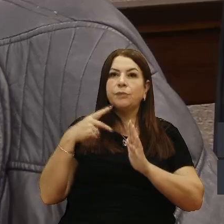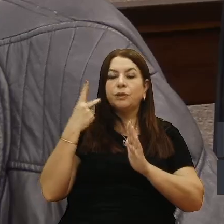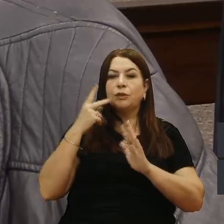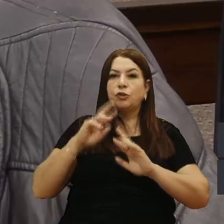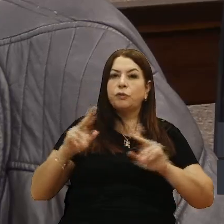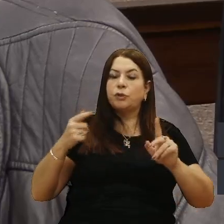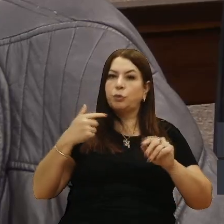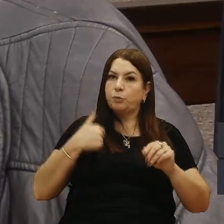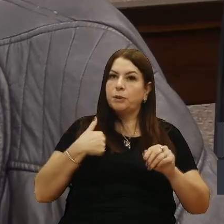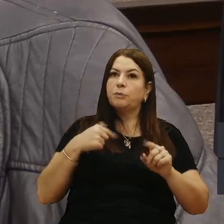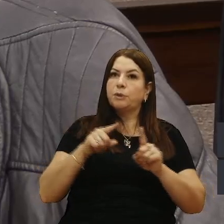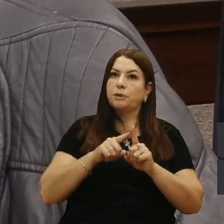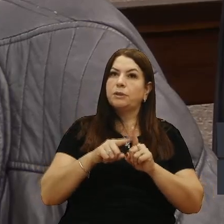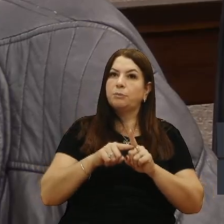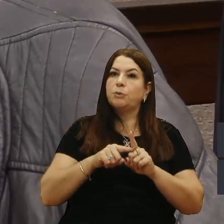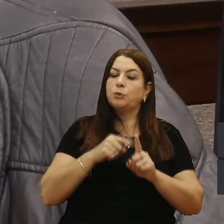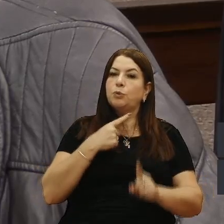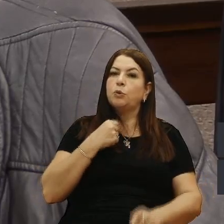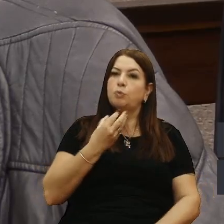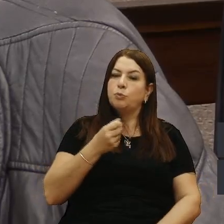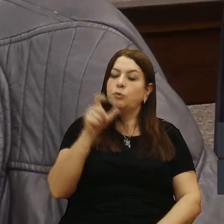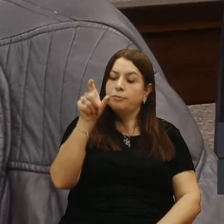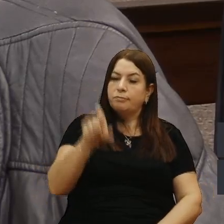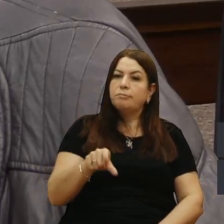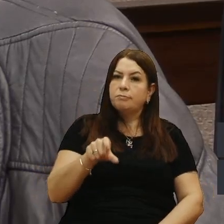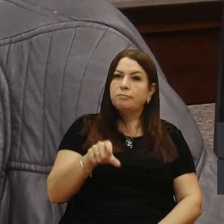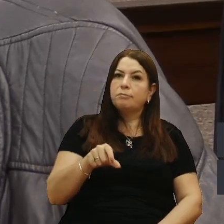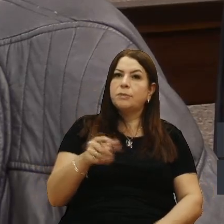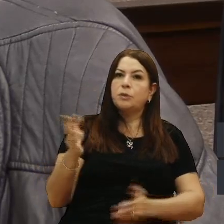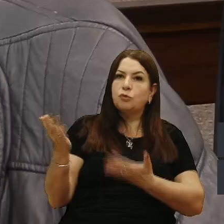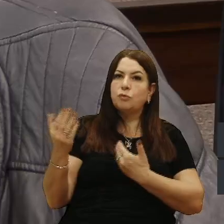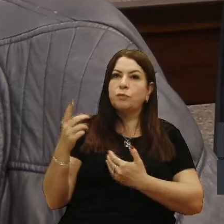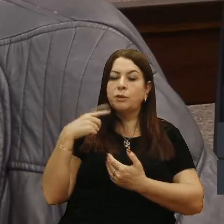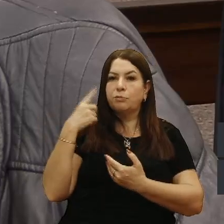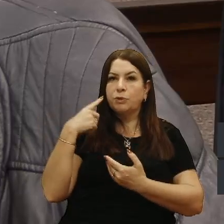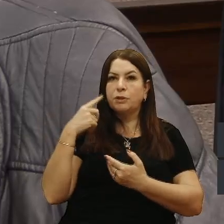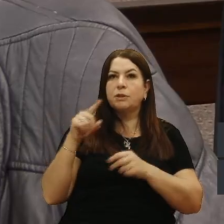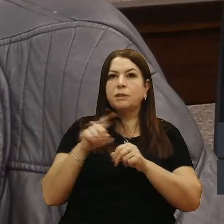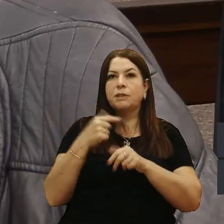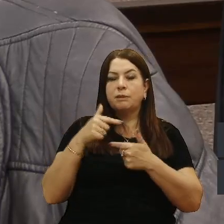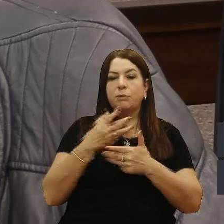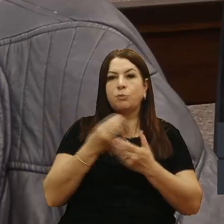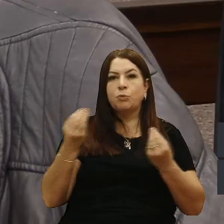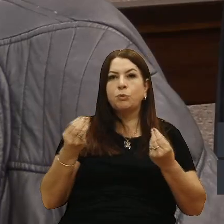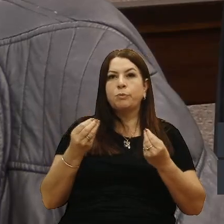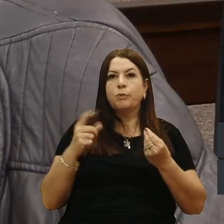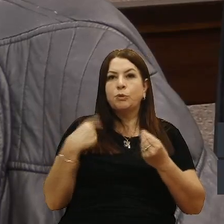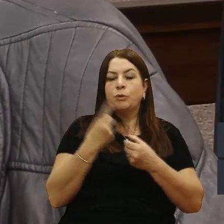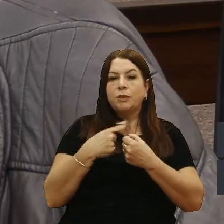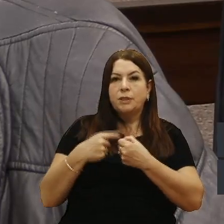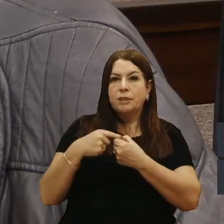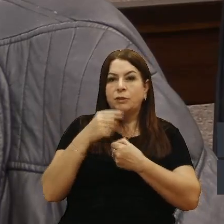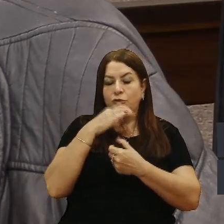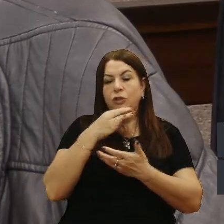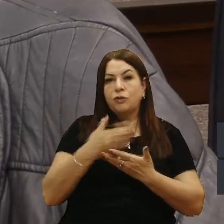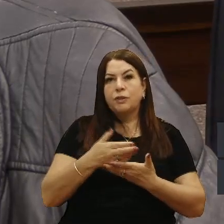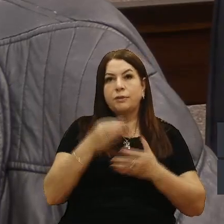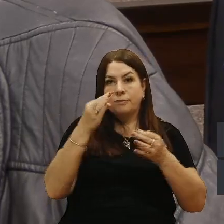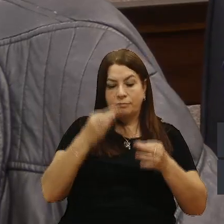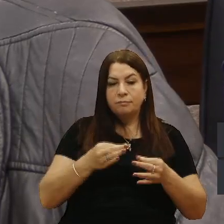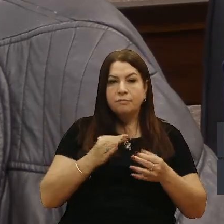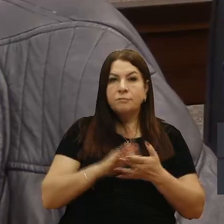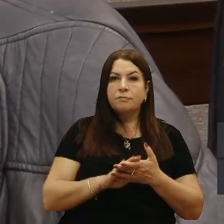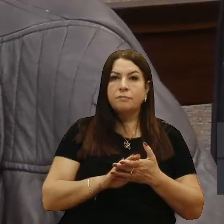mas eu tenho um apreço grande por esse jovem deputado que trabalha muito pela nossa cidade de Caxias do Sul, e com